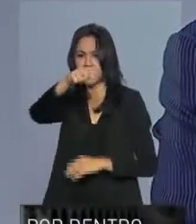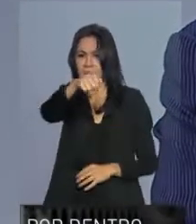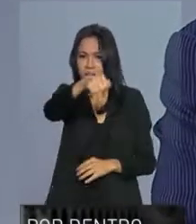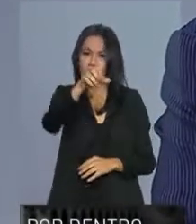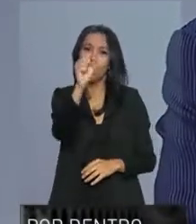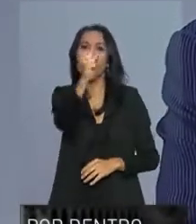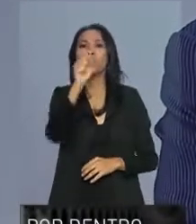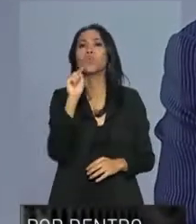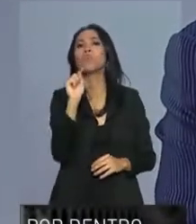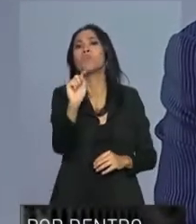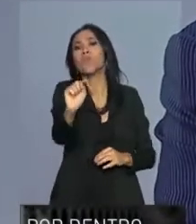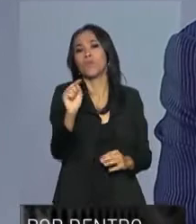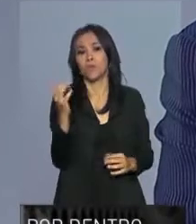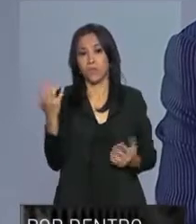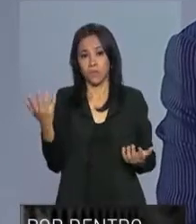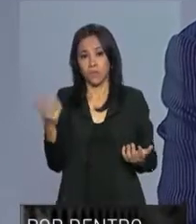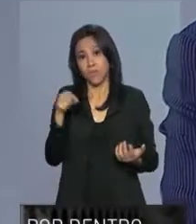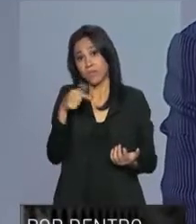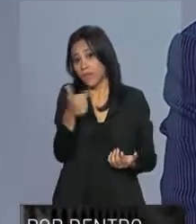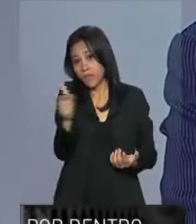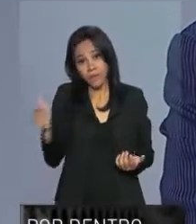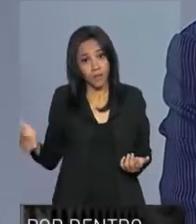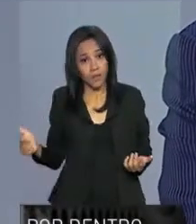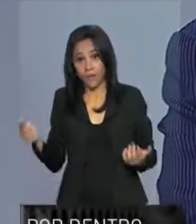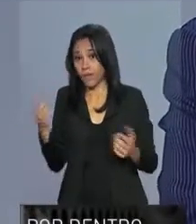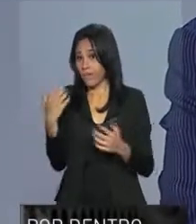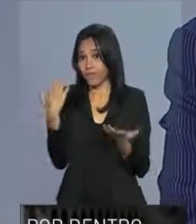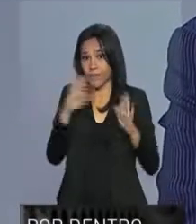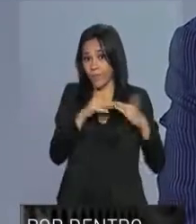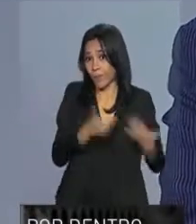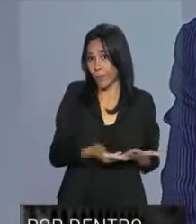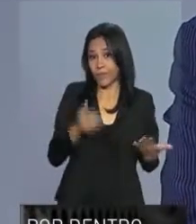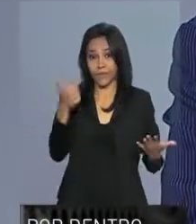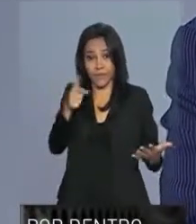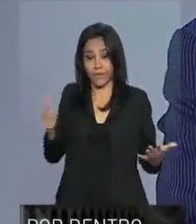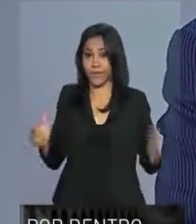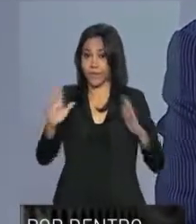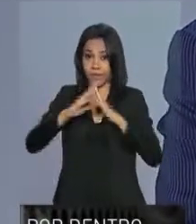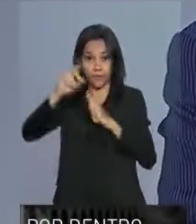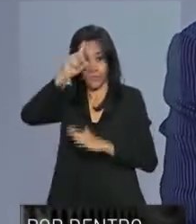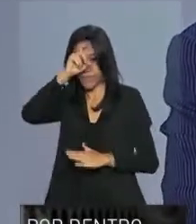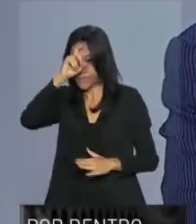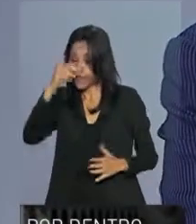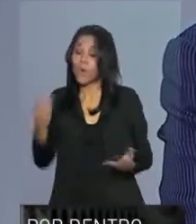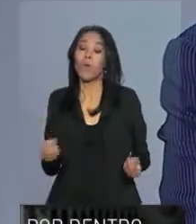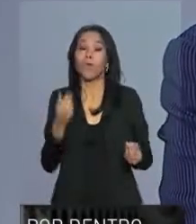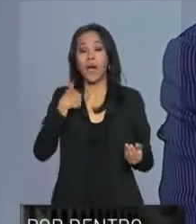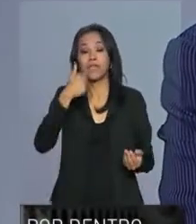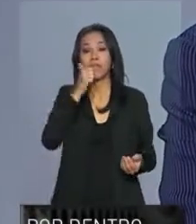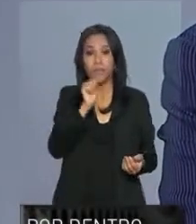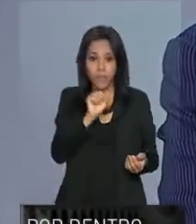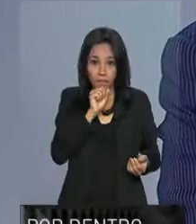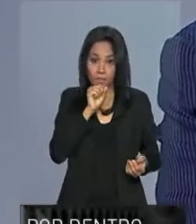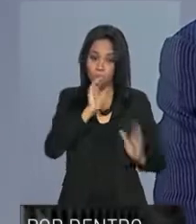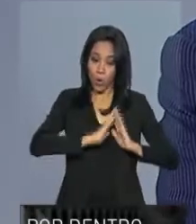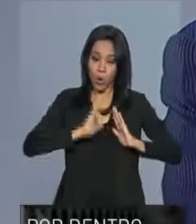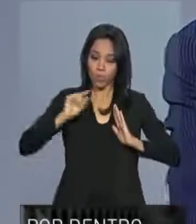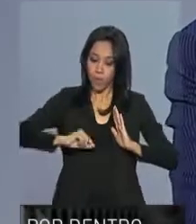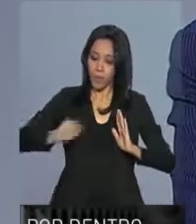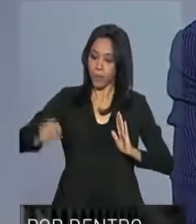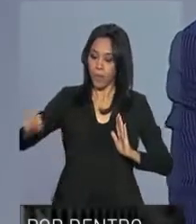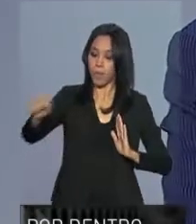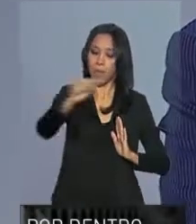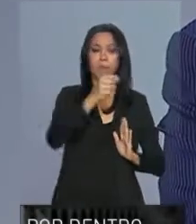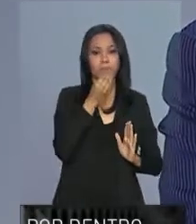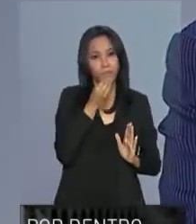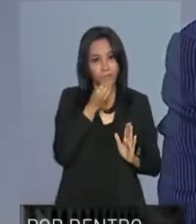moradias sem que pudesse contar com o equipamento social sem que mães que majoritariamente ocupam essas unidades pudessem ter uma